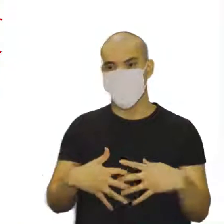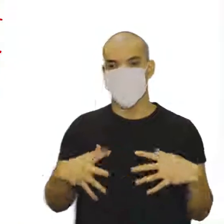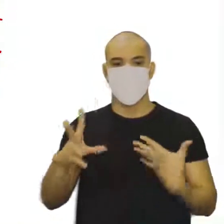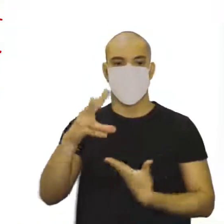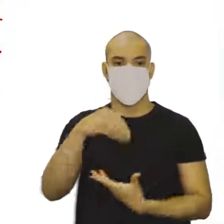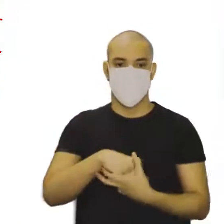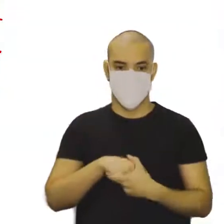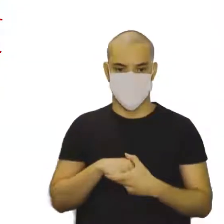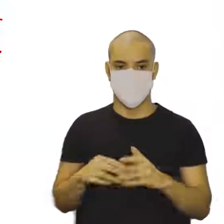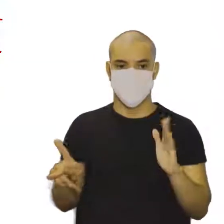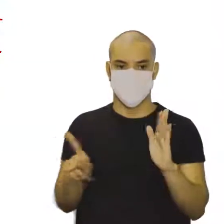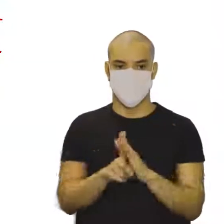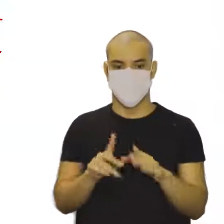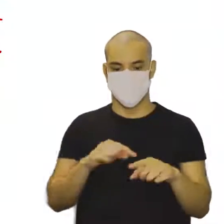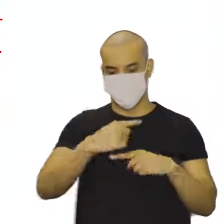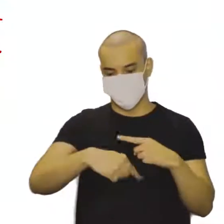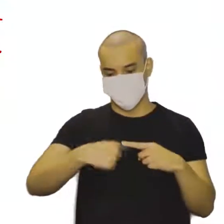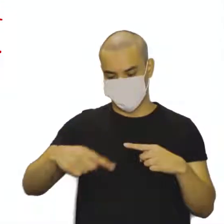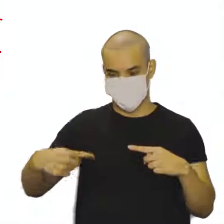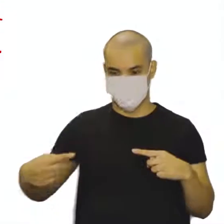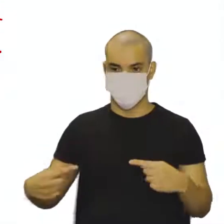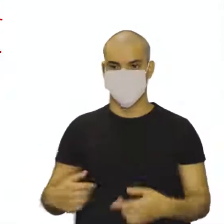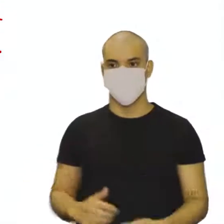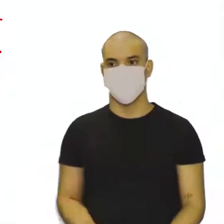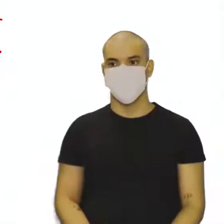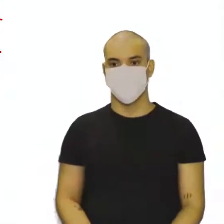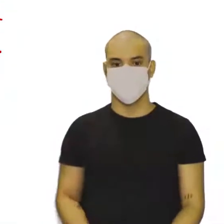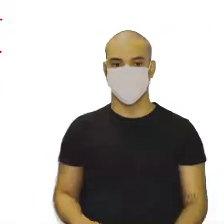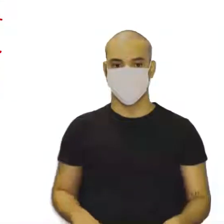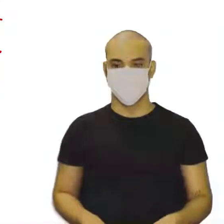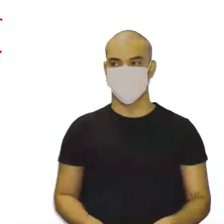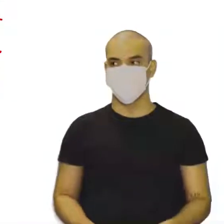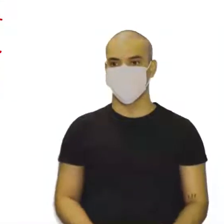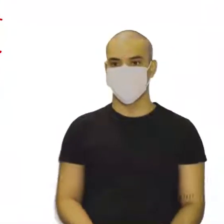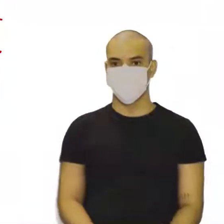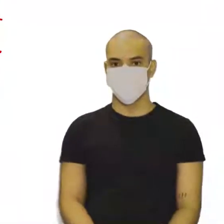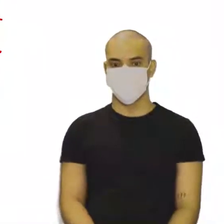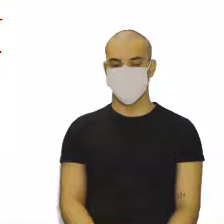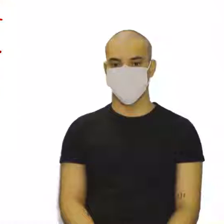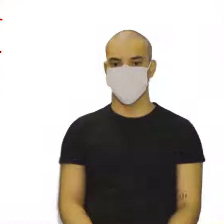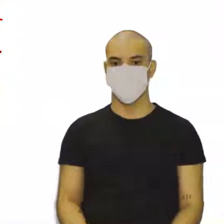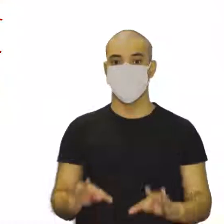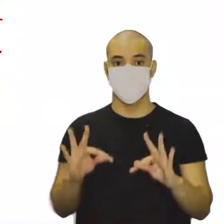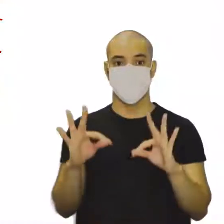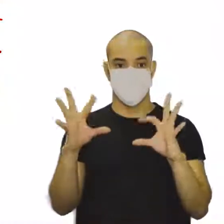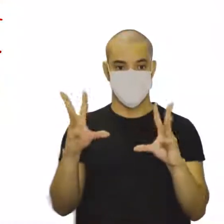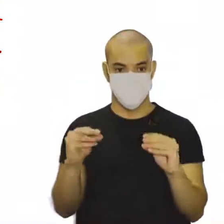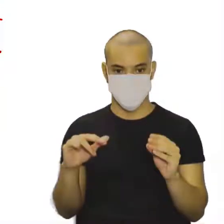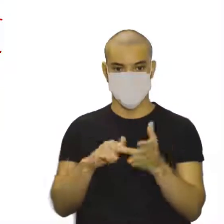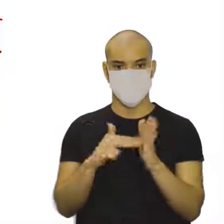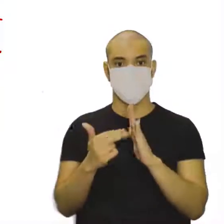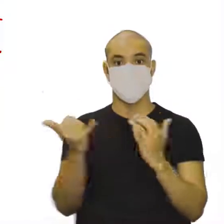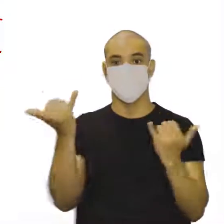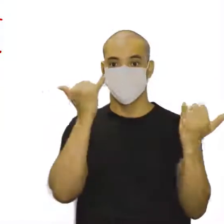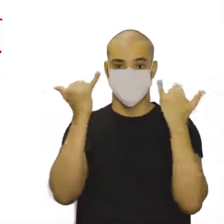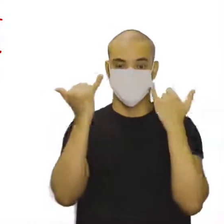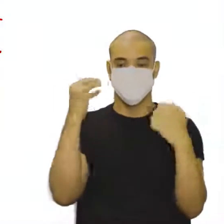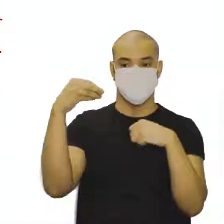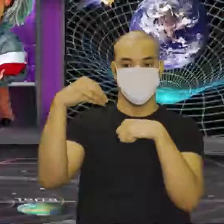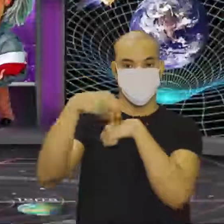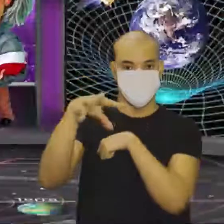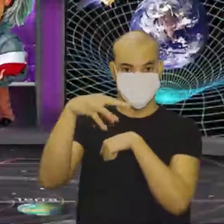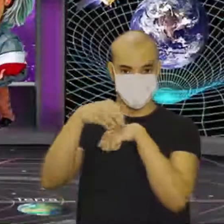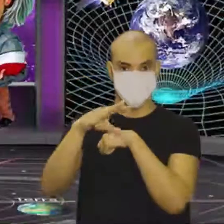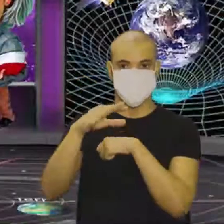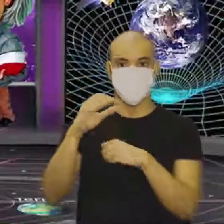as isolações dos enrolamentos, tá? Tudo isso aqui, pessoal, é a nível de informação quando a gente